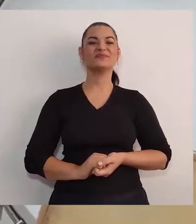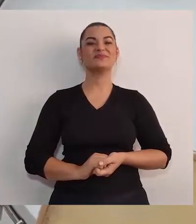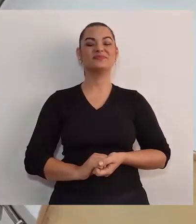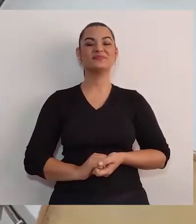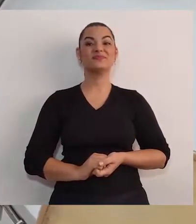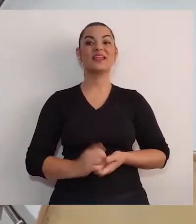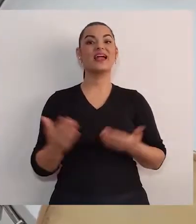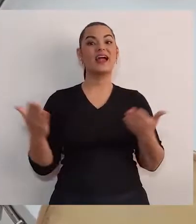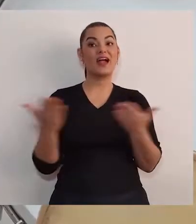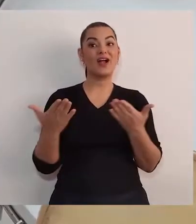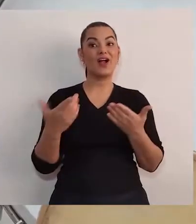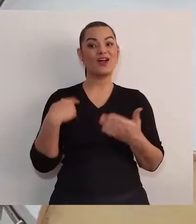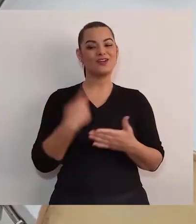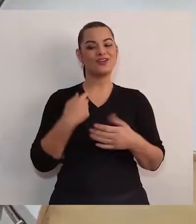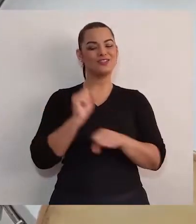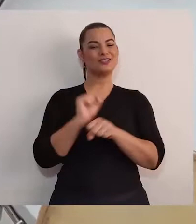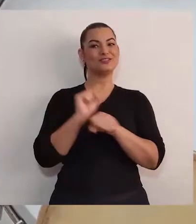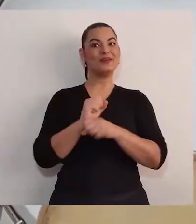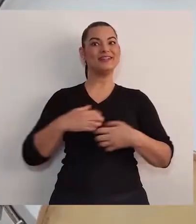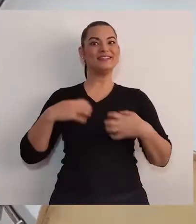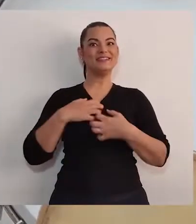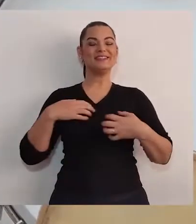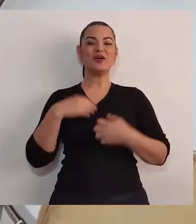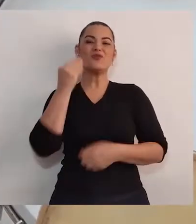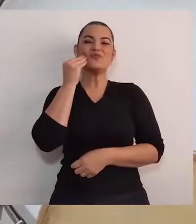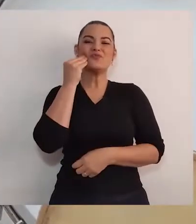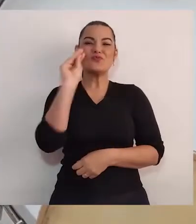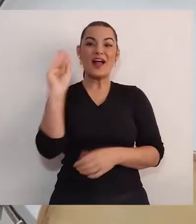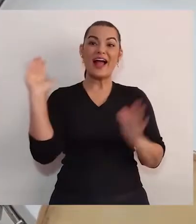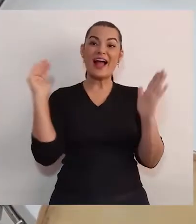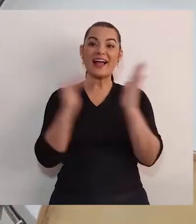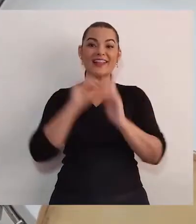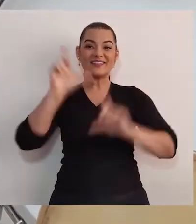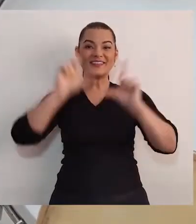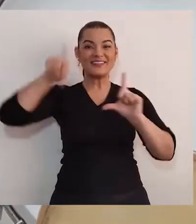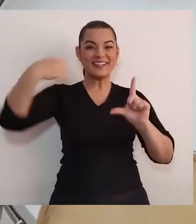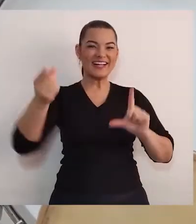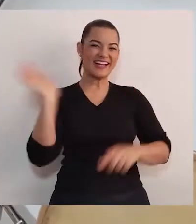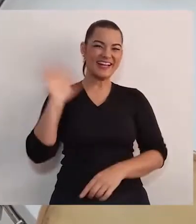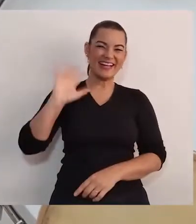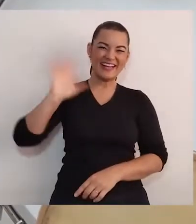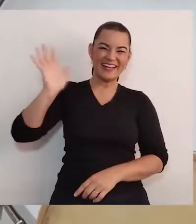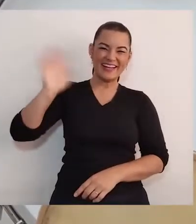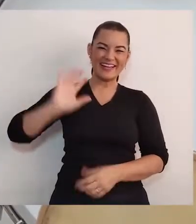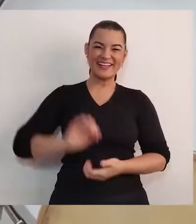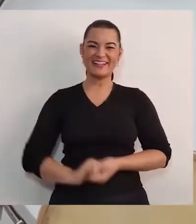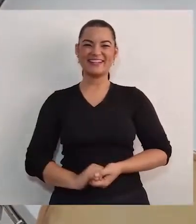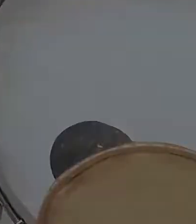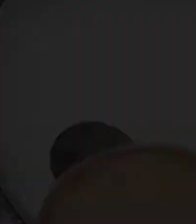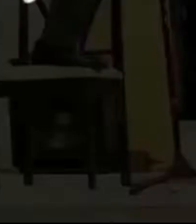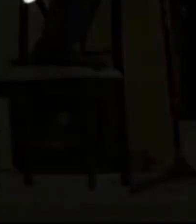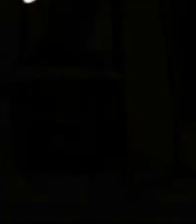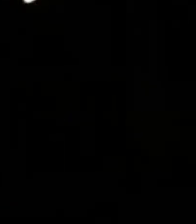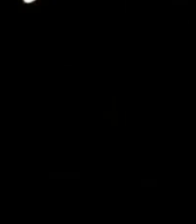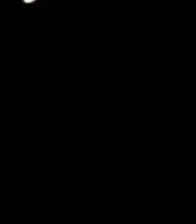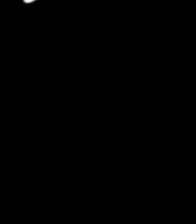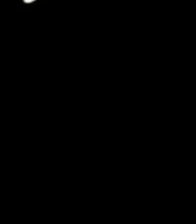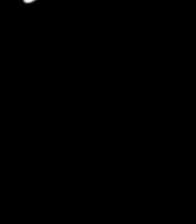ateliemusical360@gmail.com. Vamos aguardar ansiosos. Um beijo e até o próximo programa. Tchau!